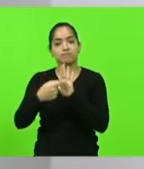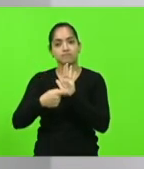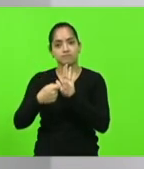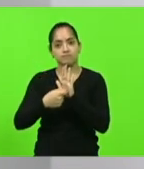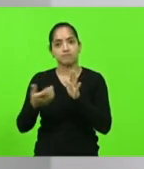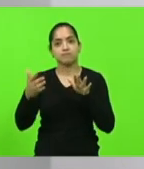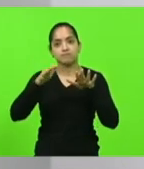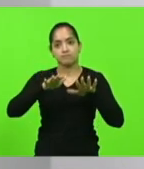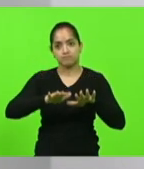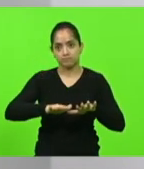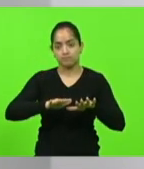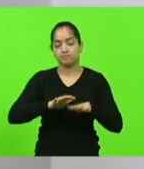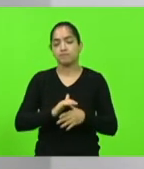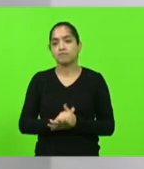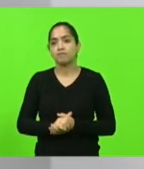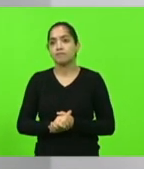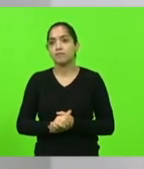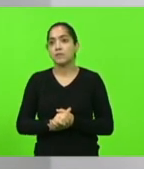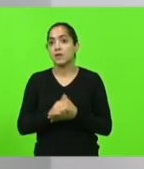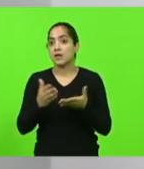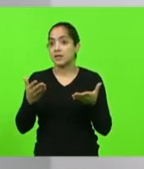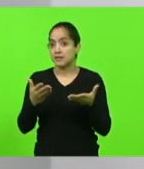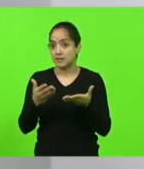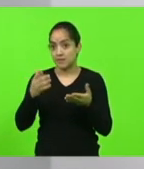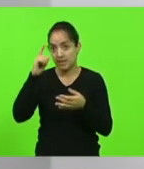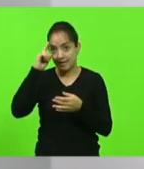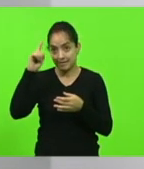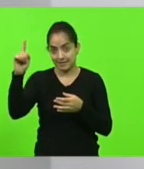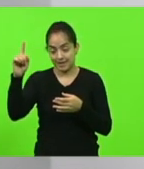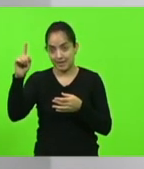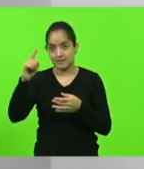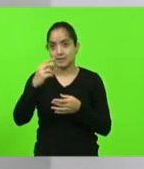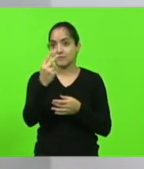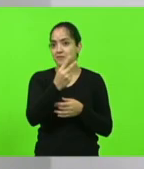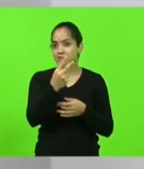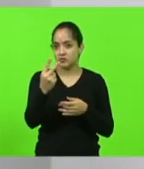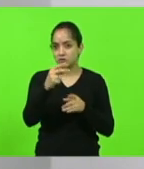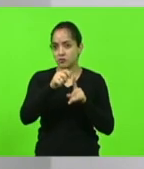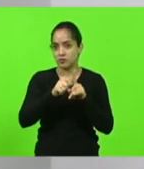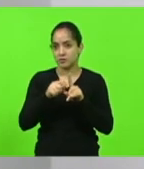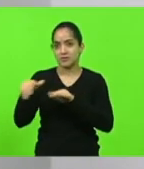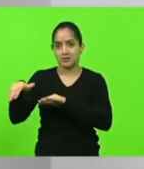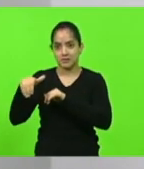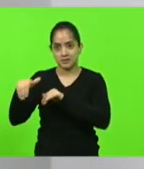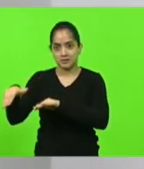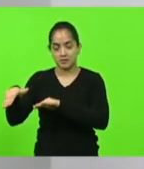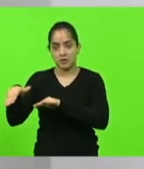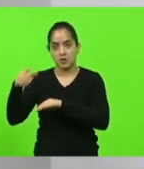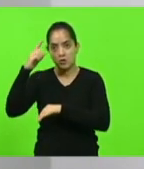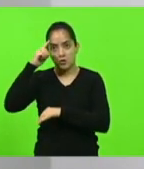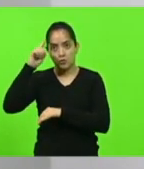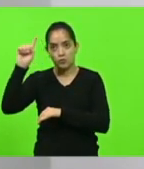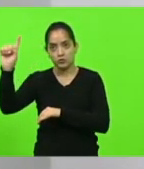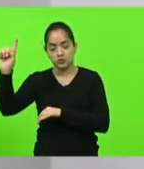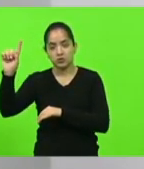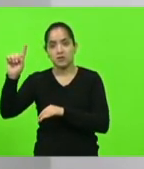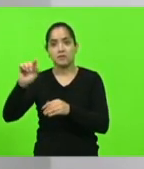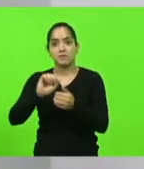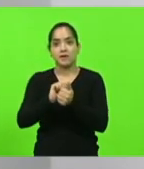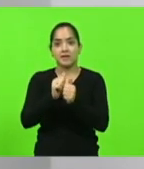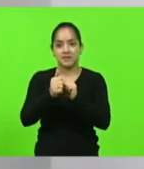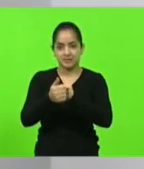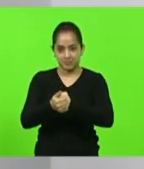inclusão e esse tempo também a data de amanhã 22 de setembro o dia do paradesporto e do